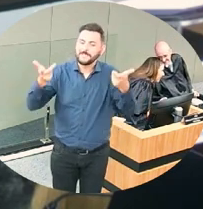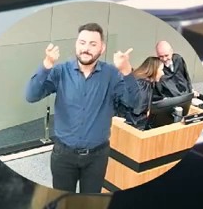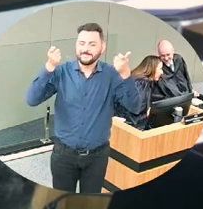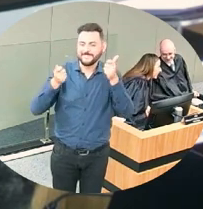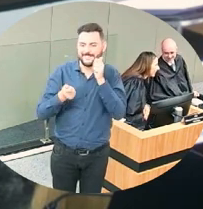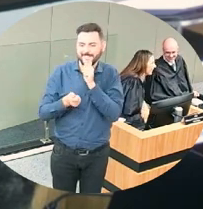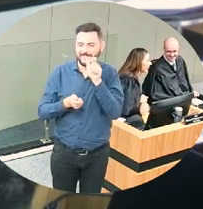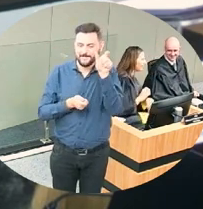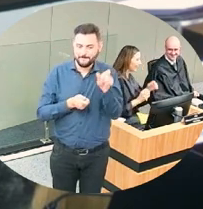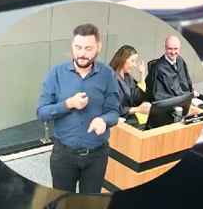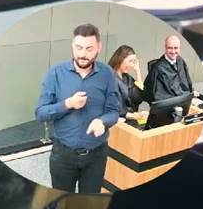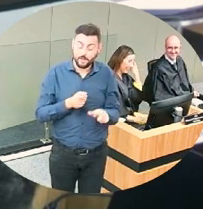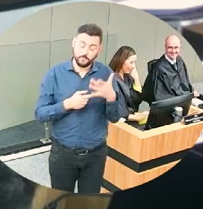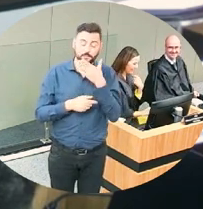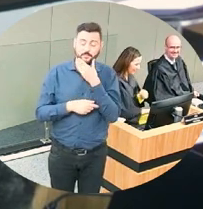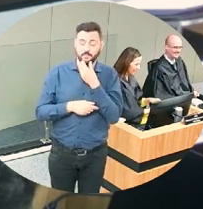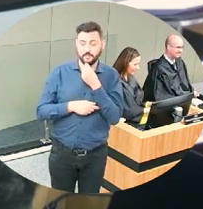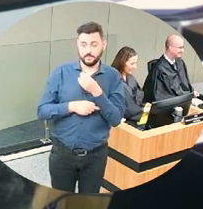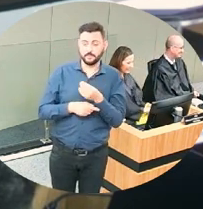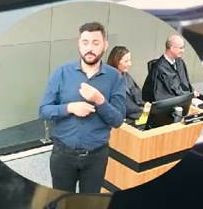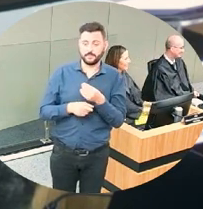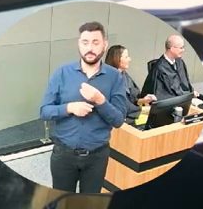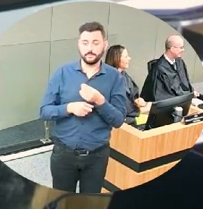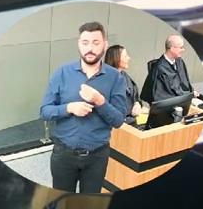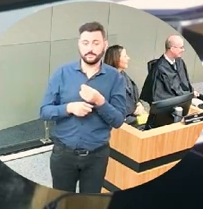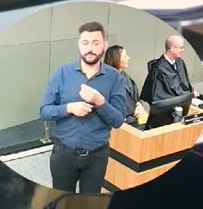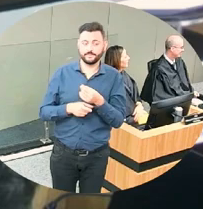excelentíssima excelentíssimo